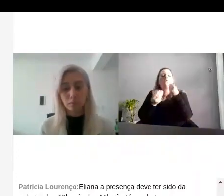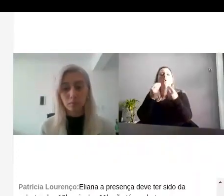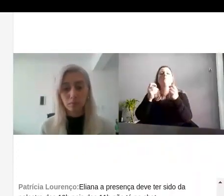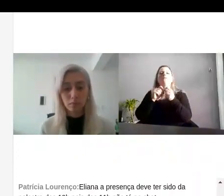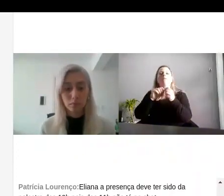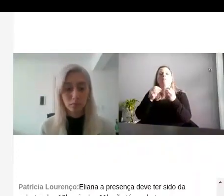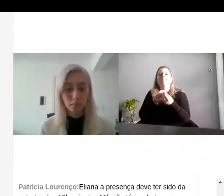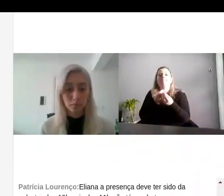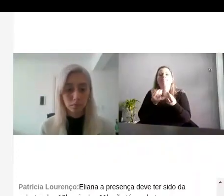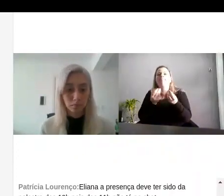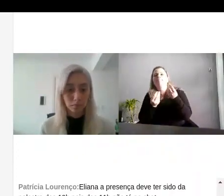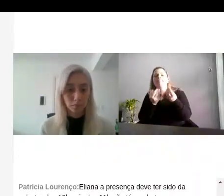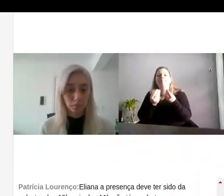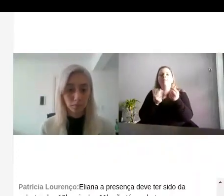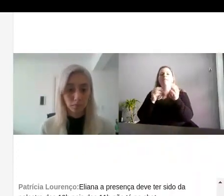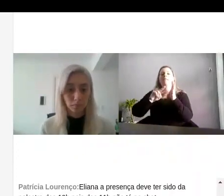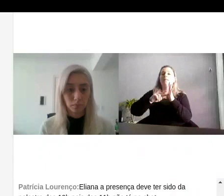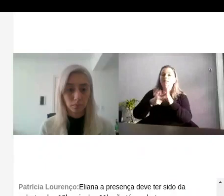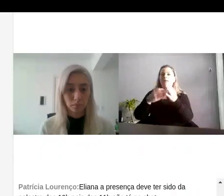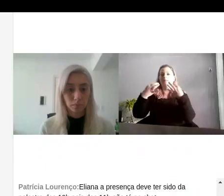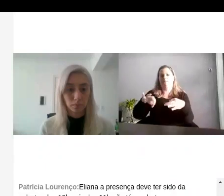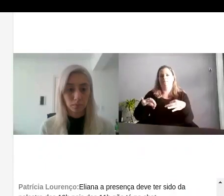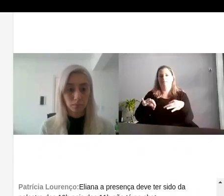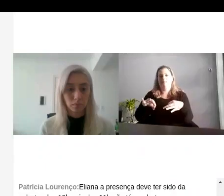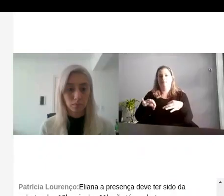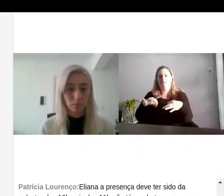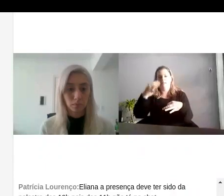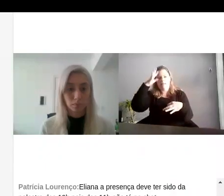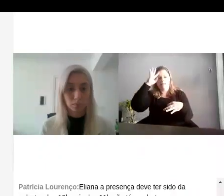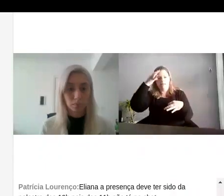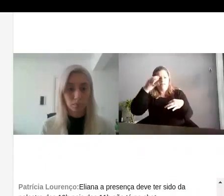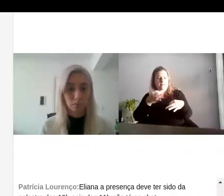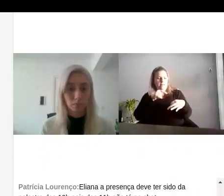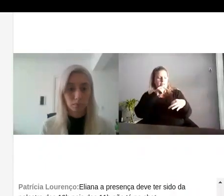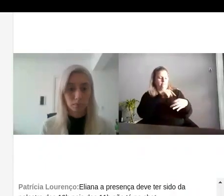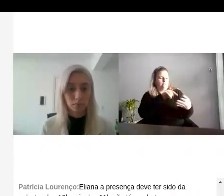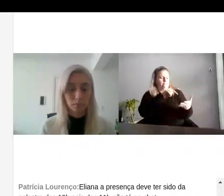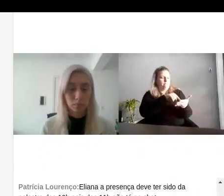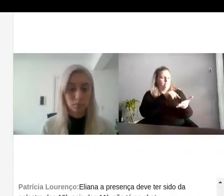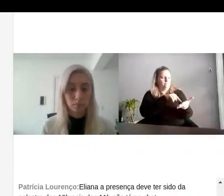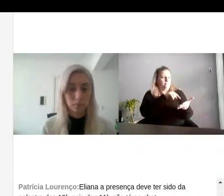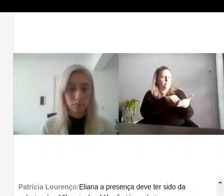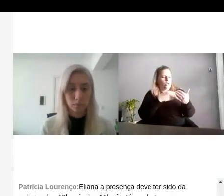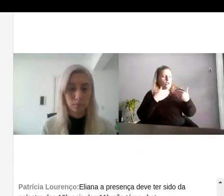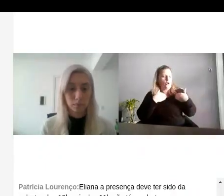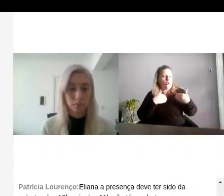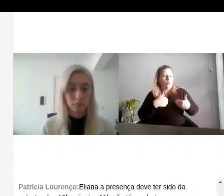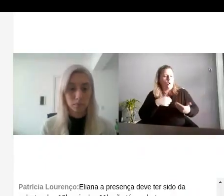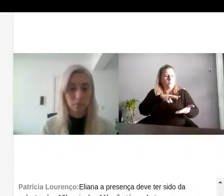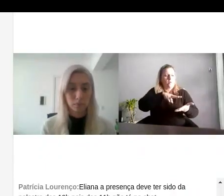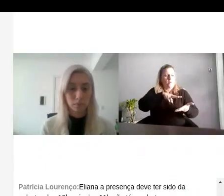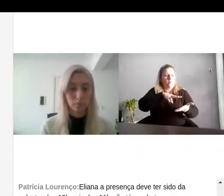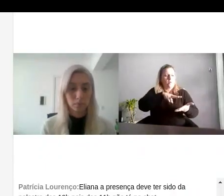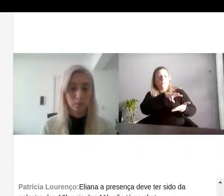e compreender o que o movimento corporal quer dizer naquele todo